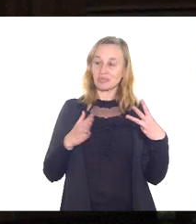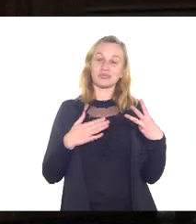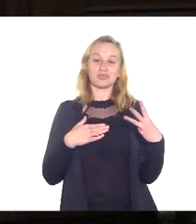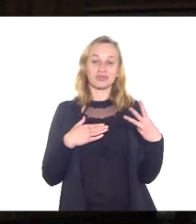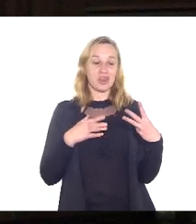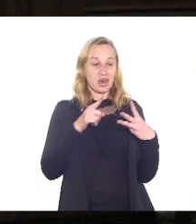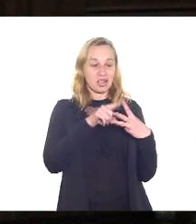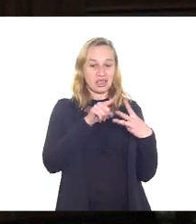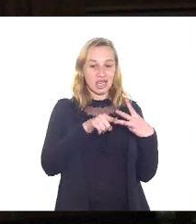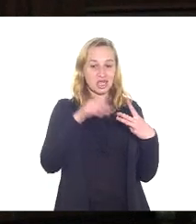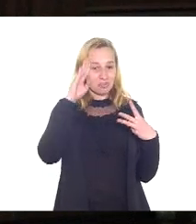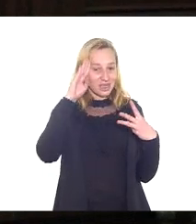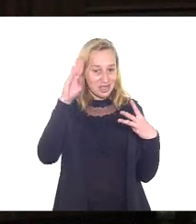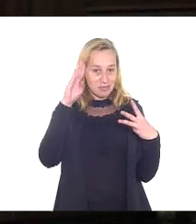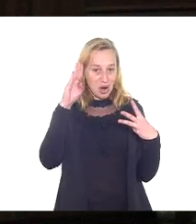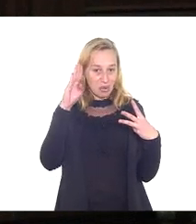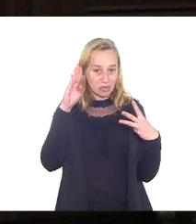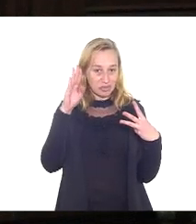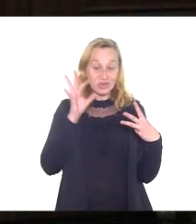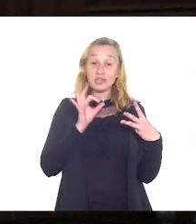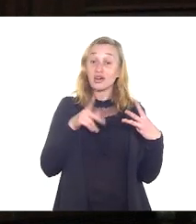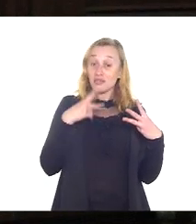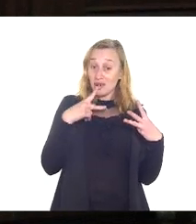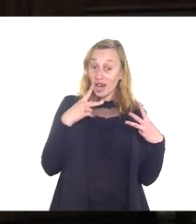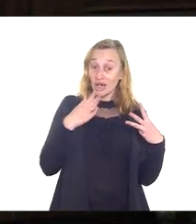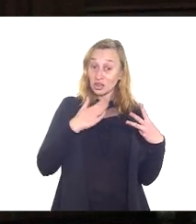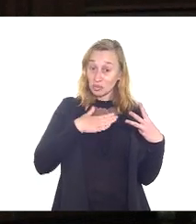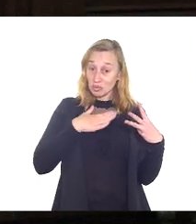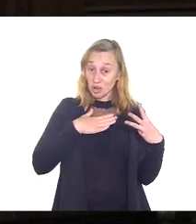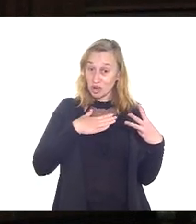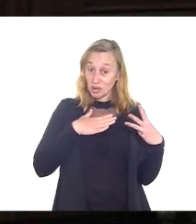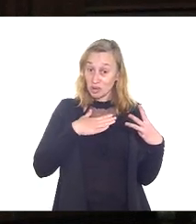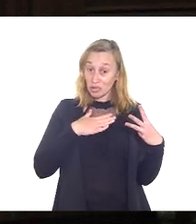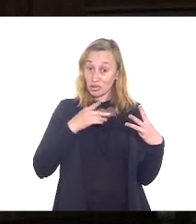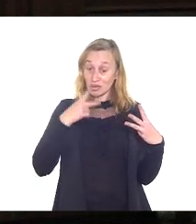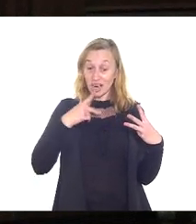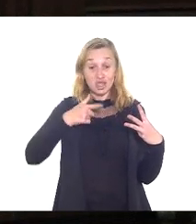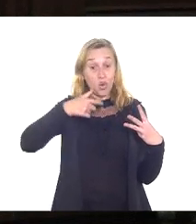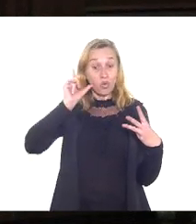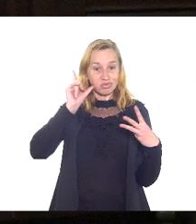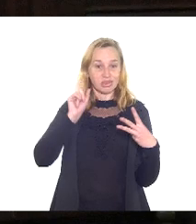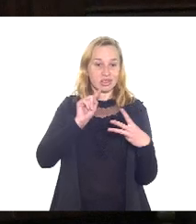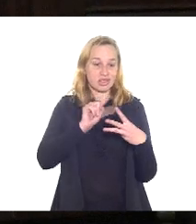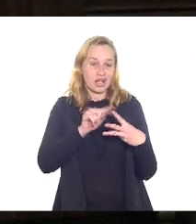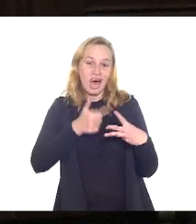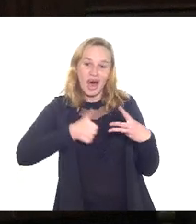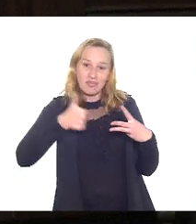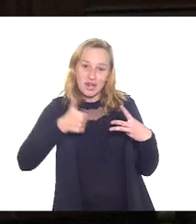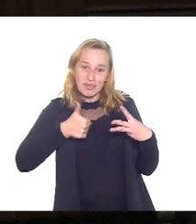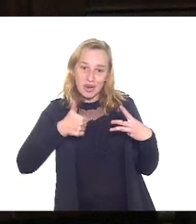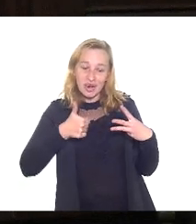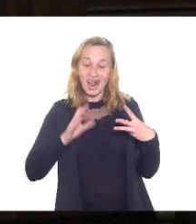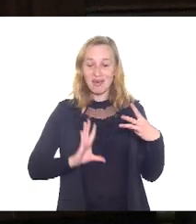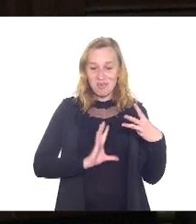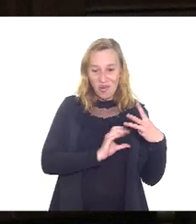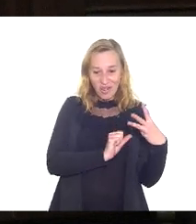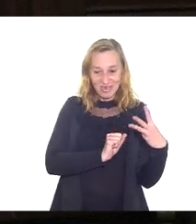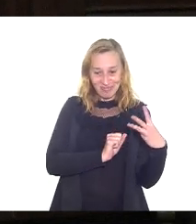são primordiais e que foi citado no meu discurso no dia de ontem. A primeira palavra é